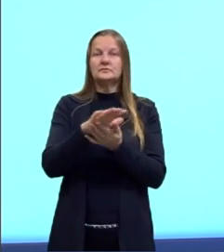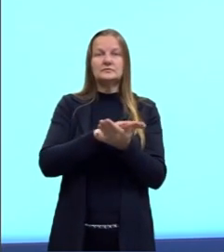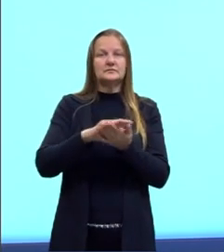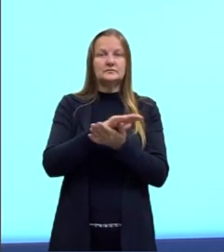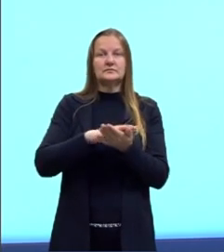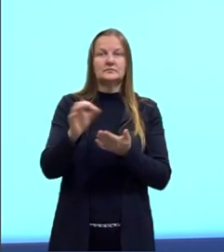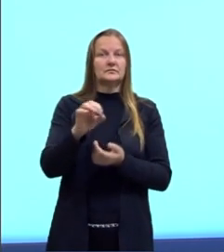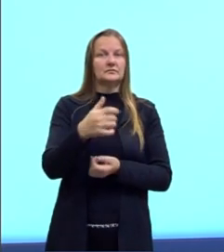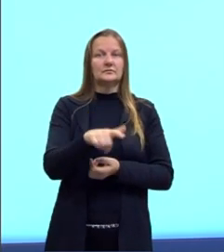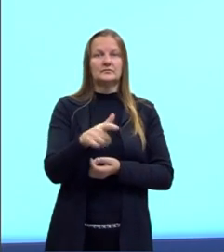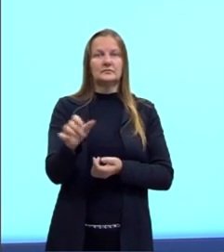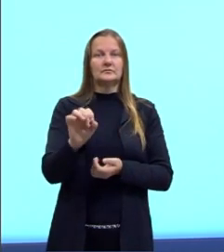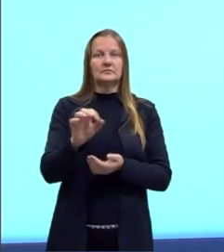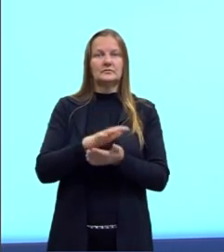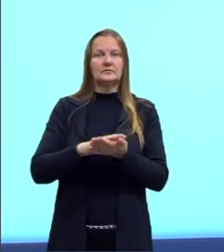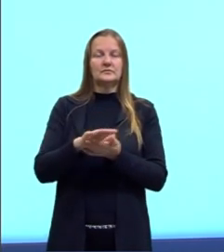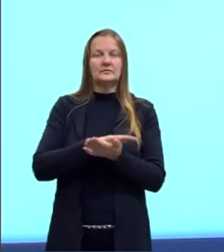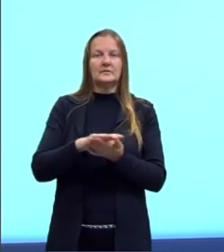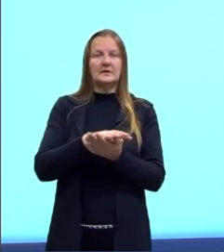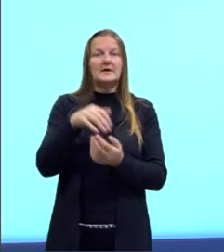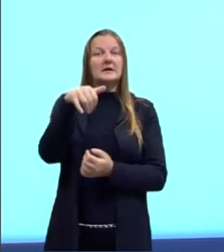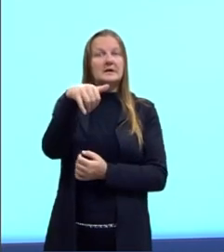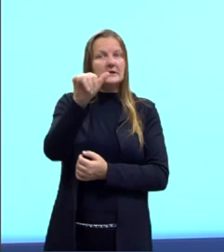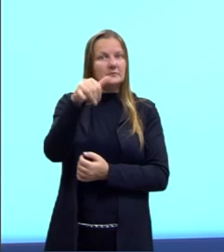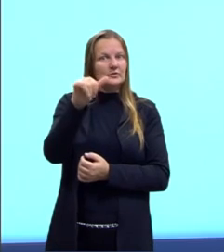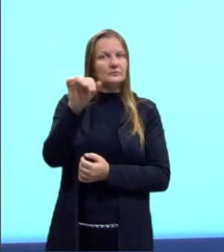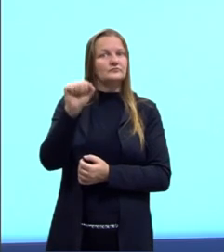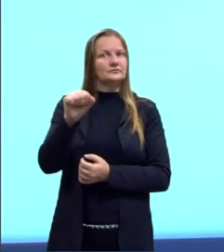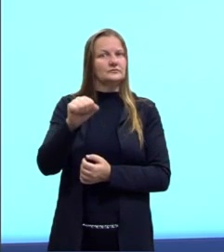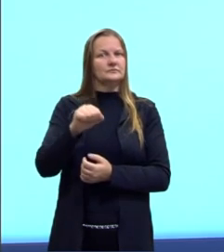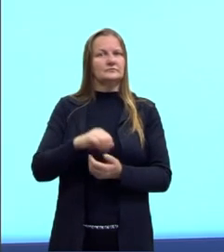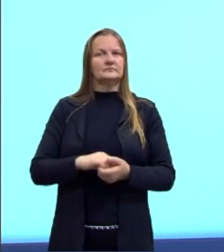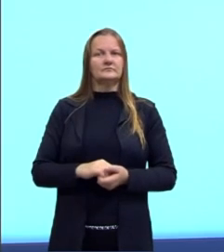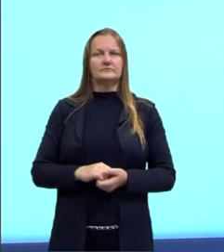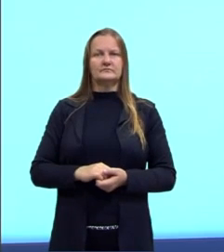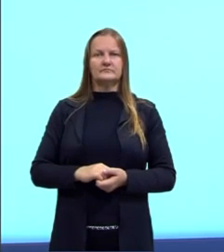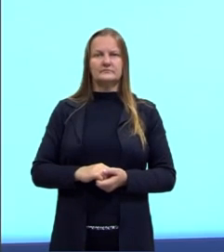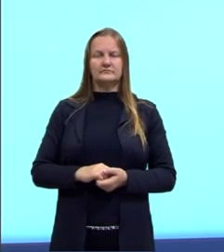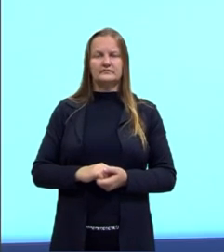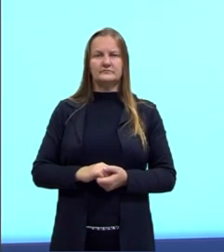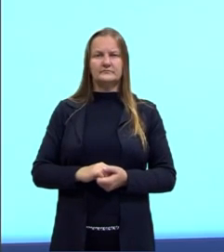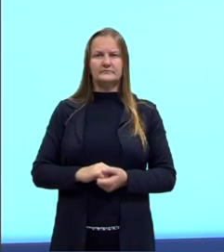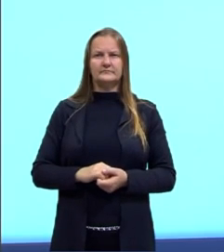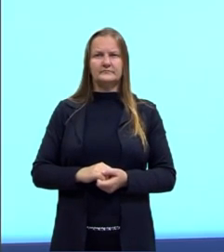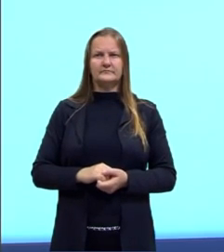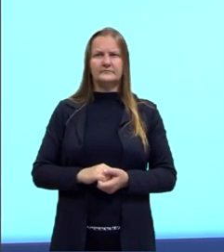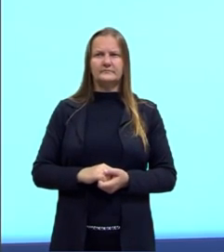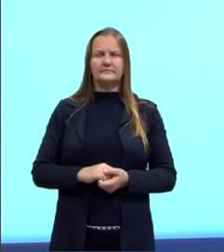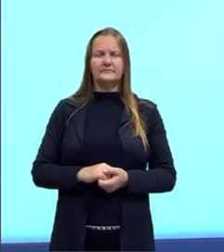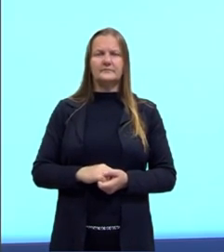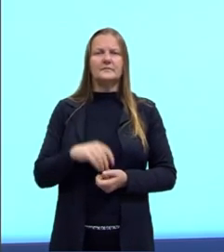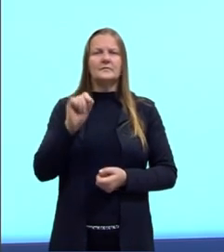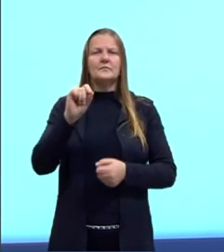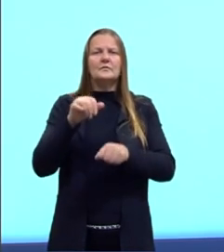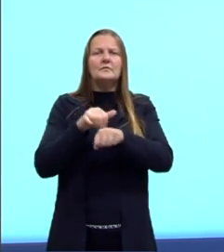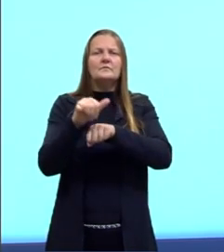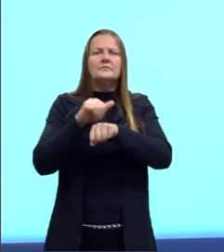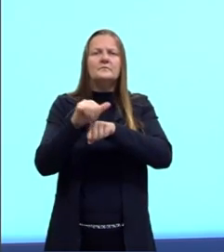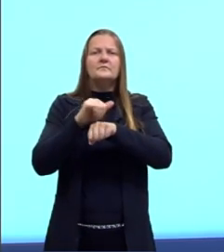TDF que está presente um Y né como aqui não tem um Y não tem TDF que que vai